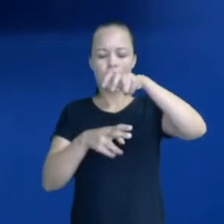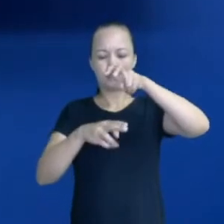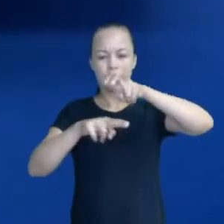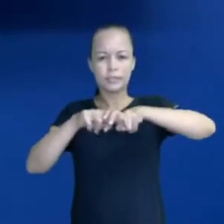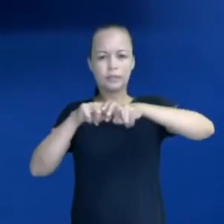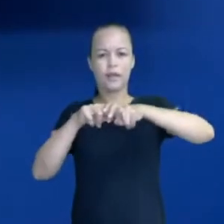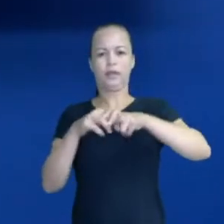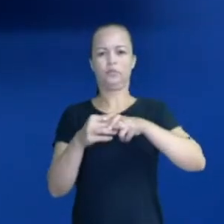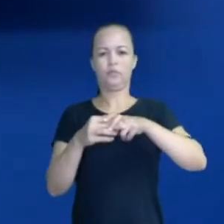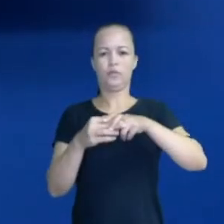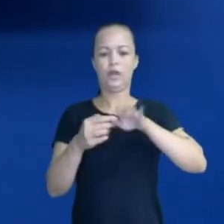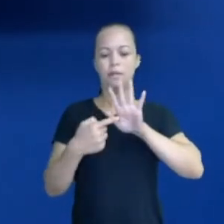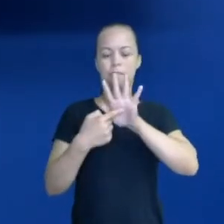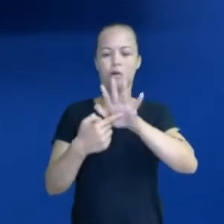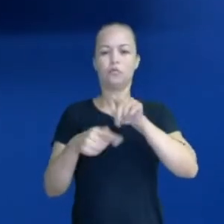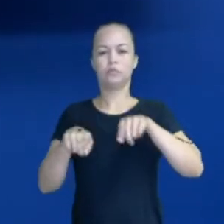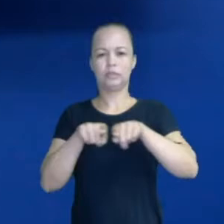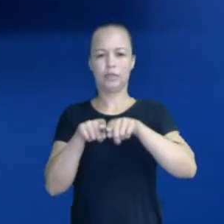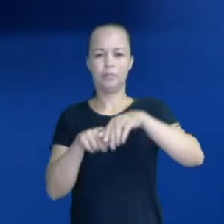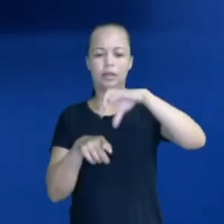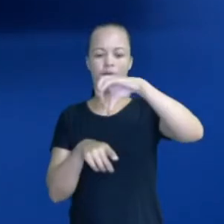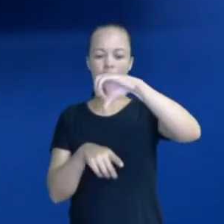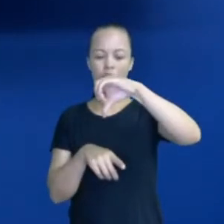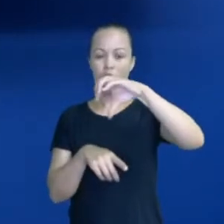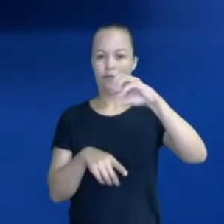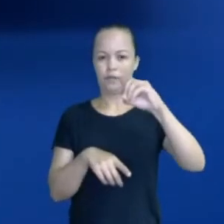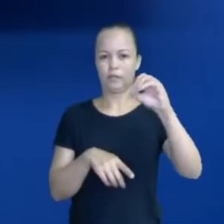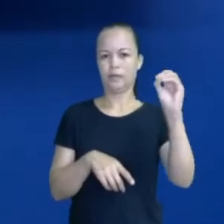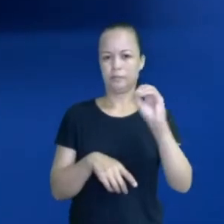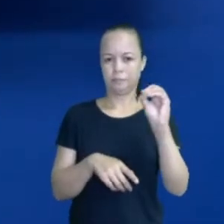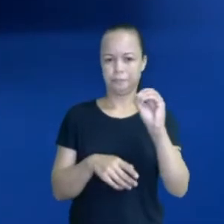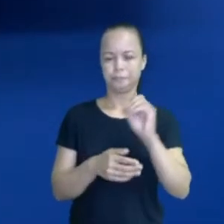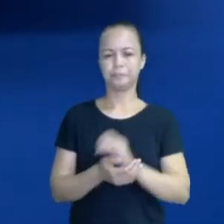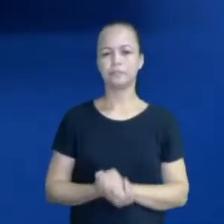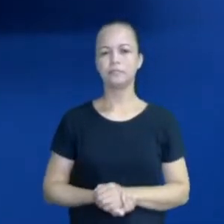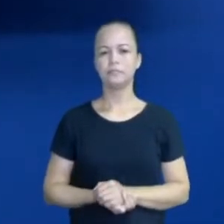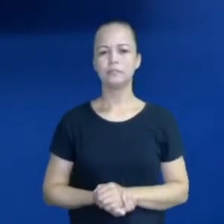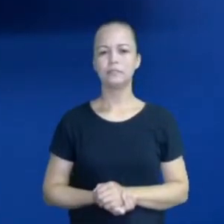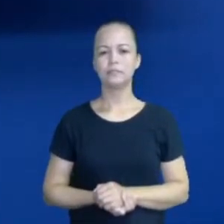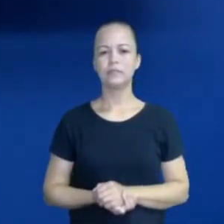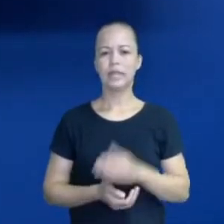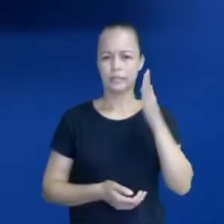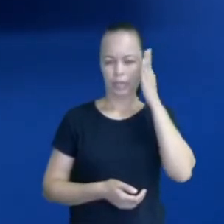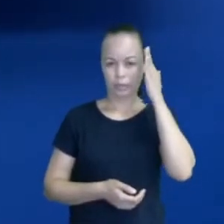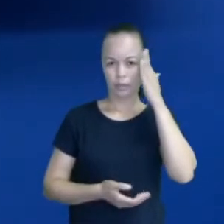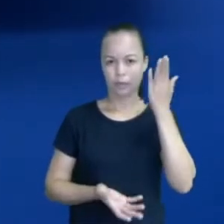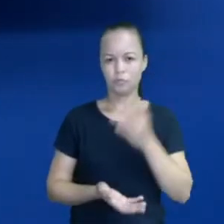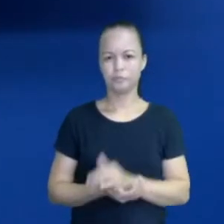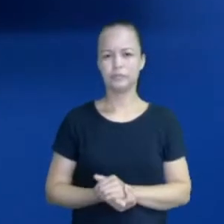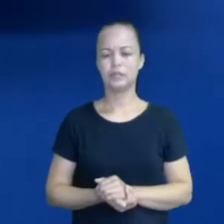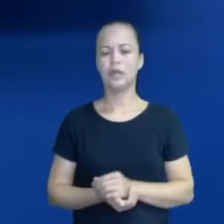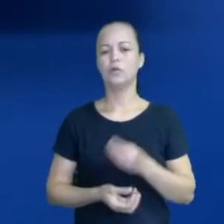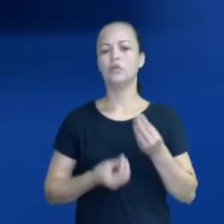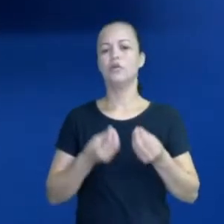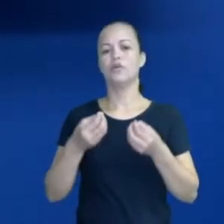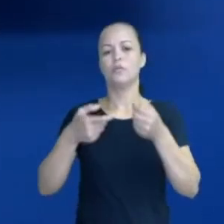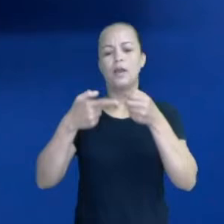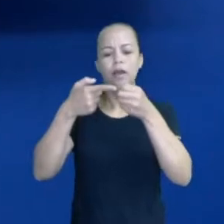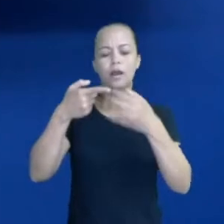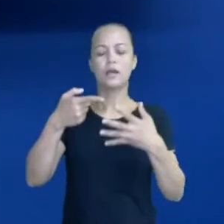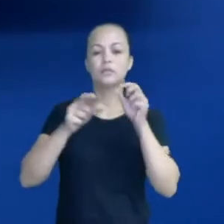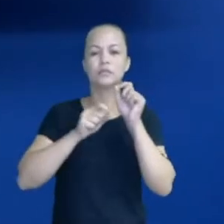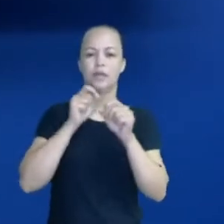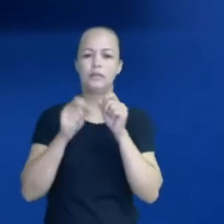graus. Beleza? Tranquilinho? Deu para entender? E aí, quando eu venho para a classificação dos ângulos, eu